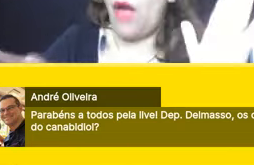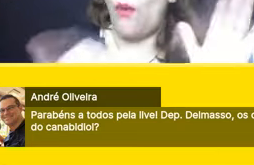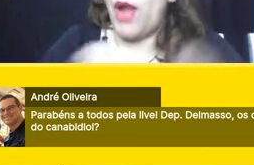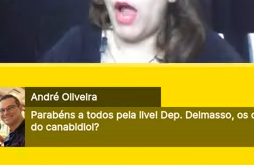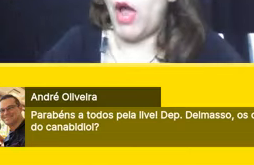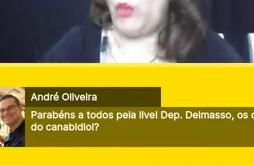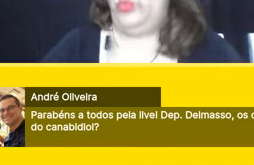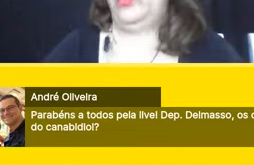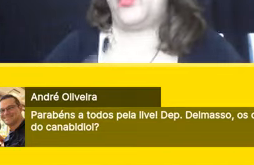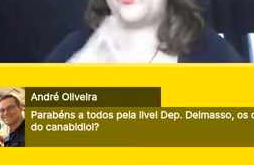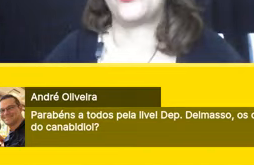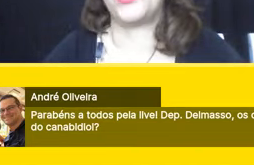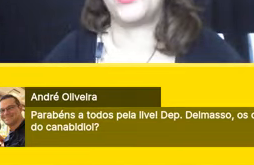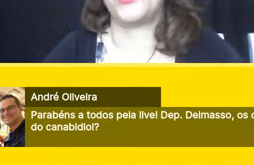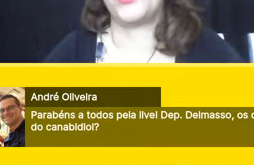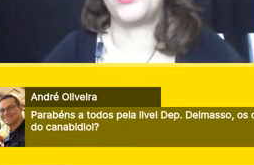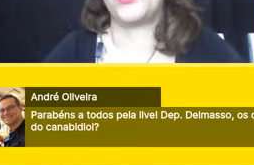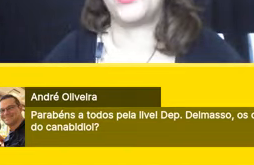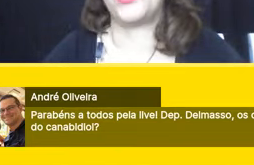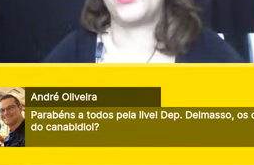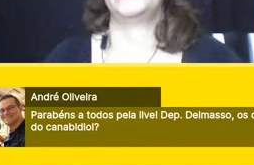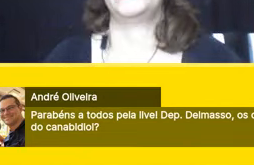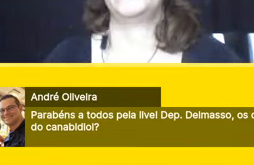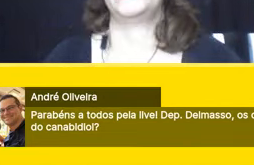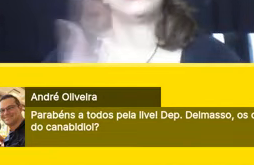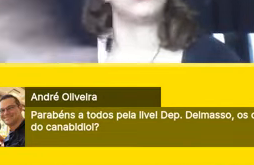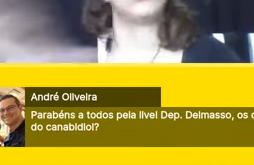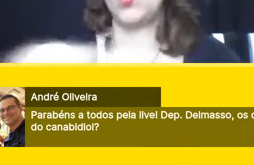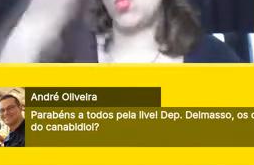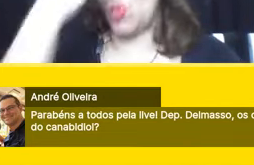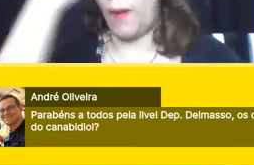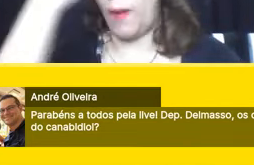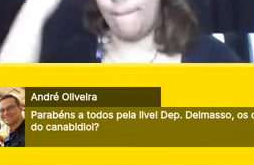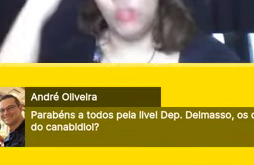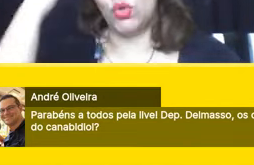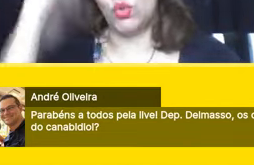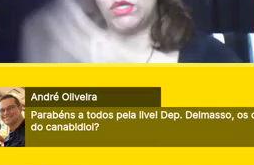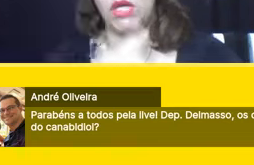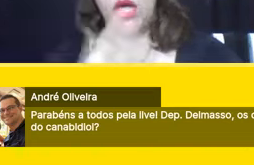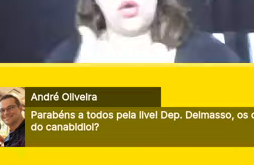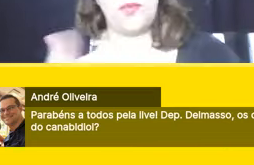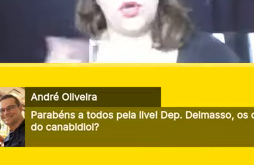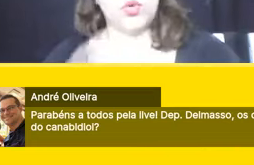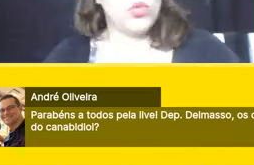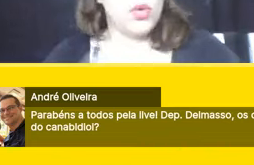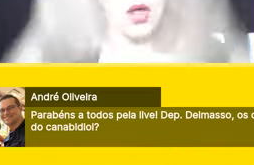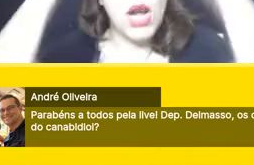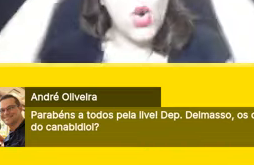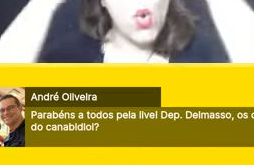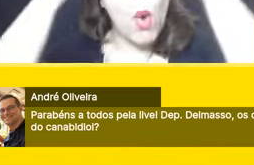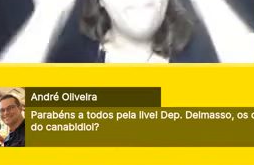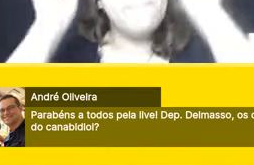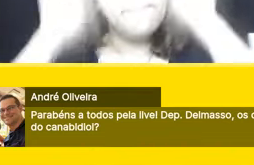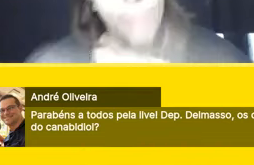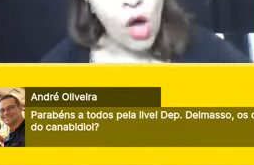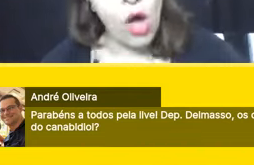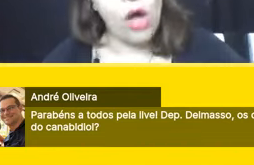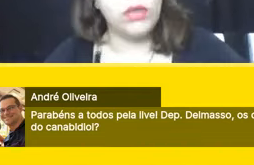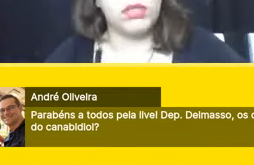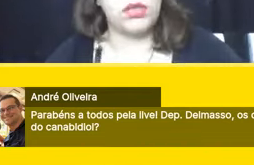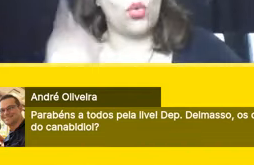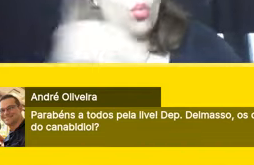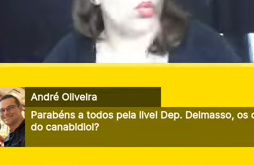as famílias de todas as pessoas que têm alguma doença neurológica possam ser beneficiadas com esta